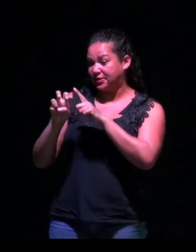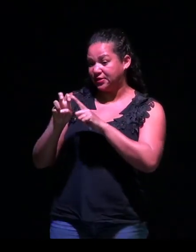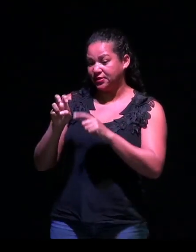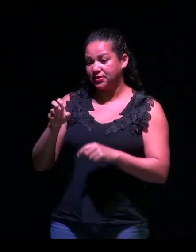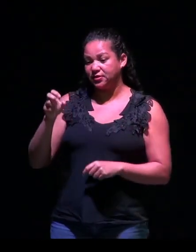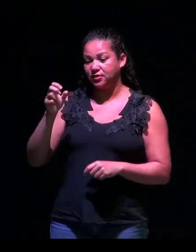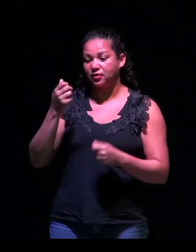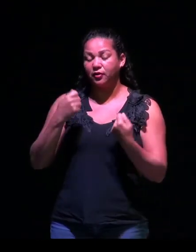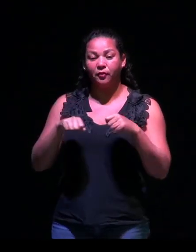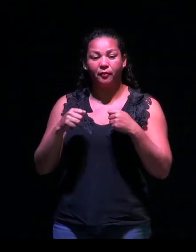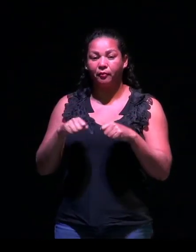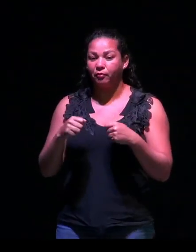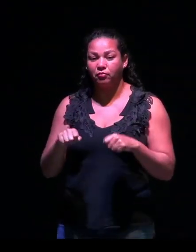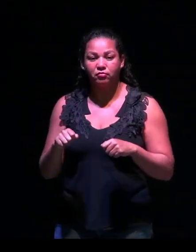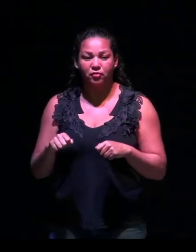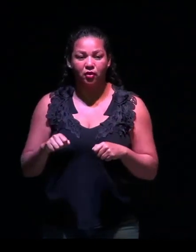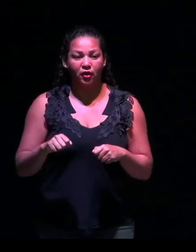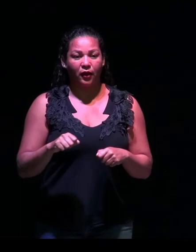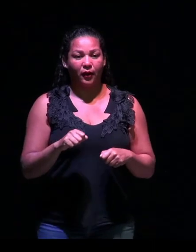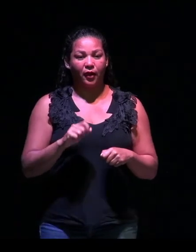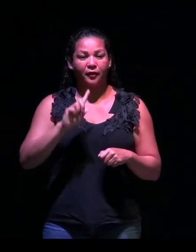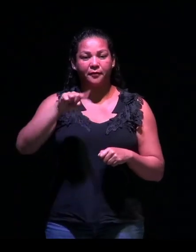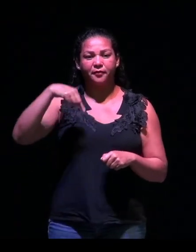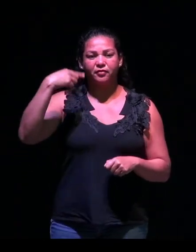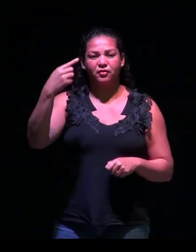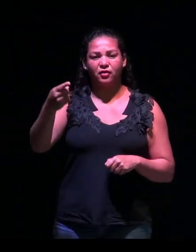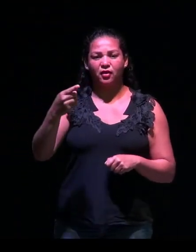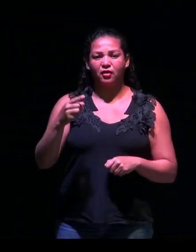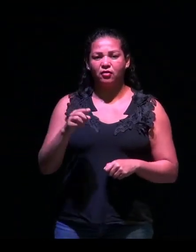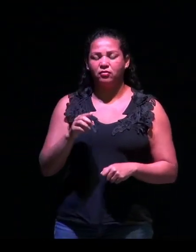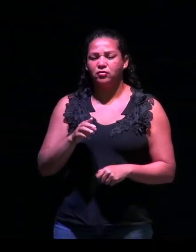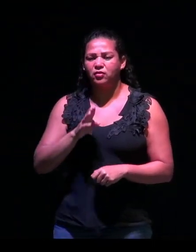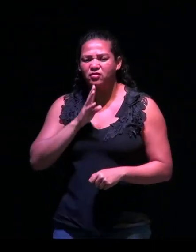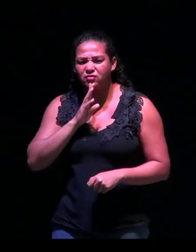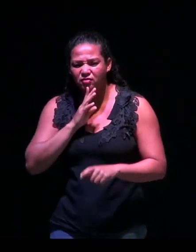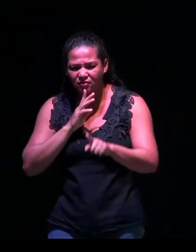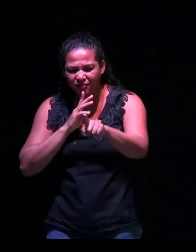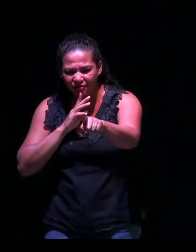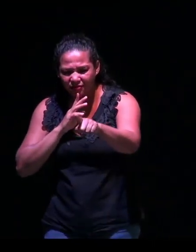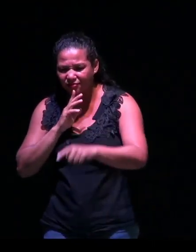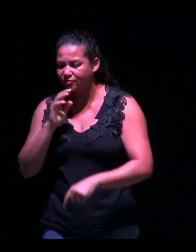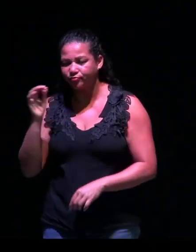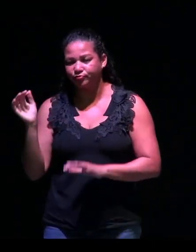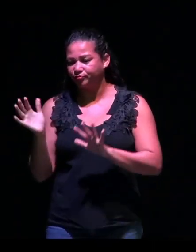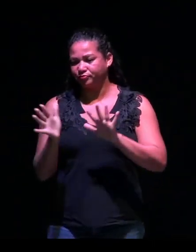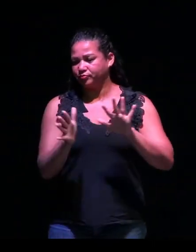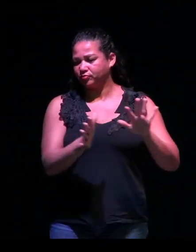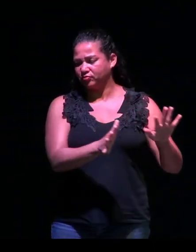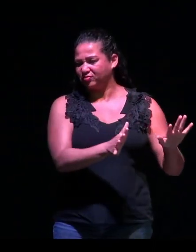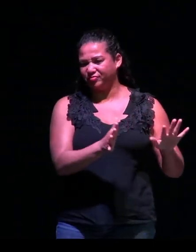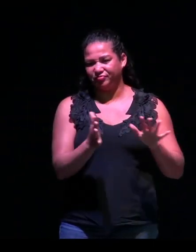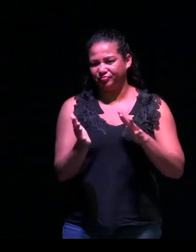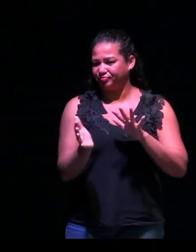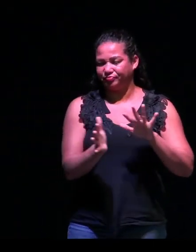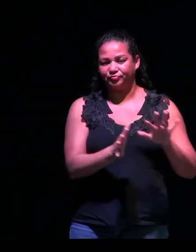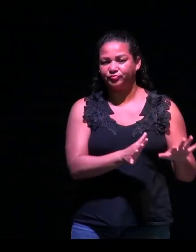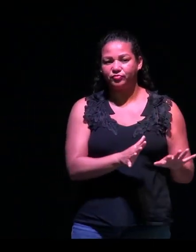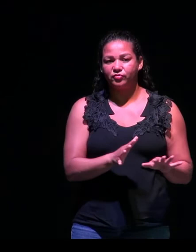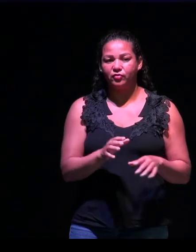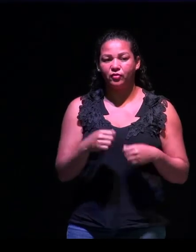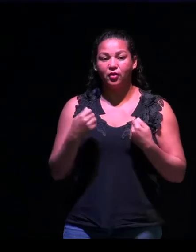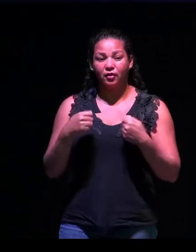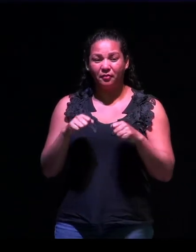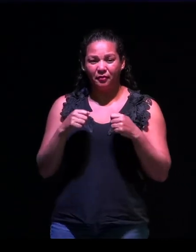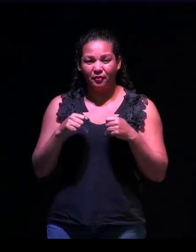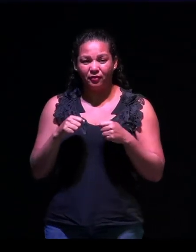correr o risco, Roberto, dele dizer depois: eu não te conheço. Mas eu ajudei o pobre, mas eu não te conheço. Adiantou alguma coisa?